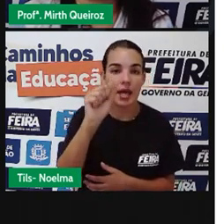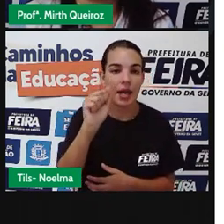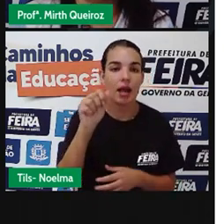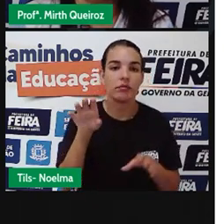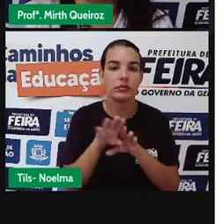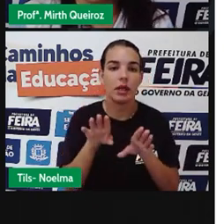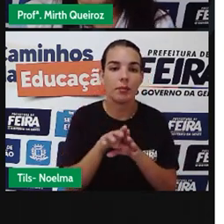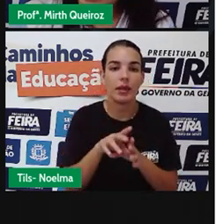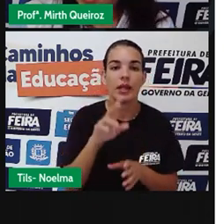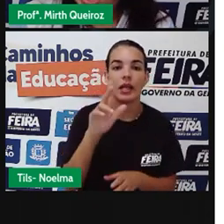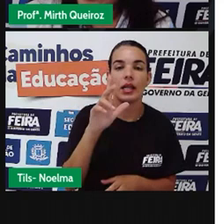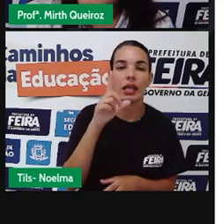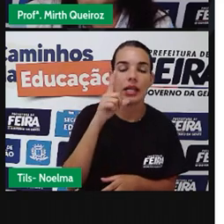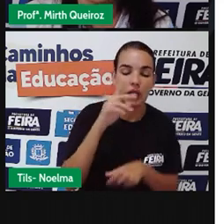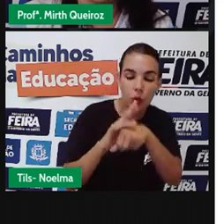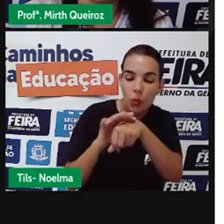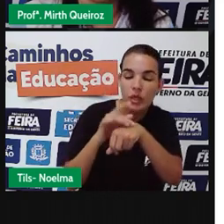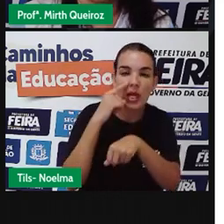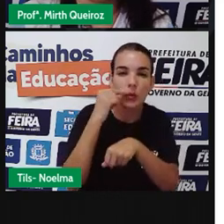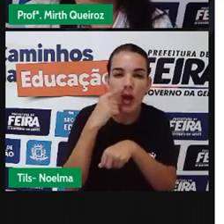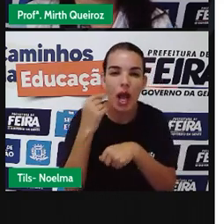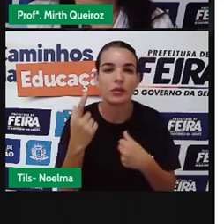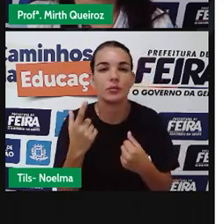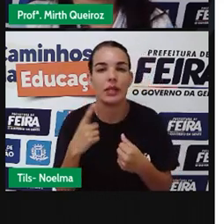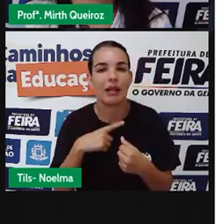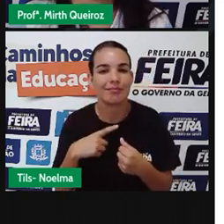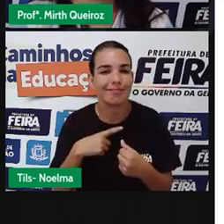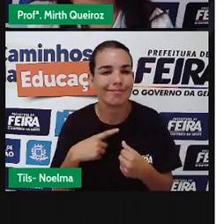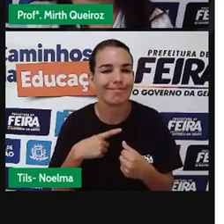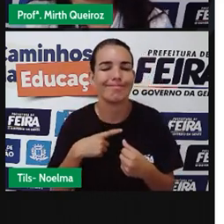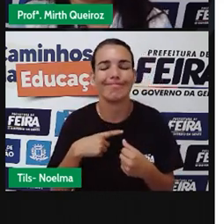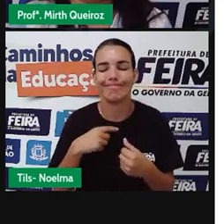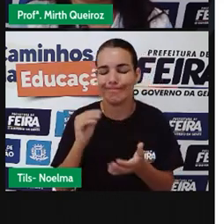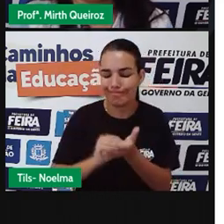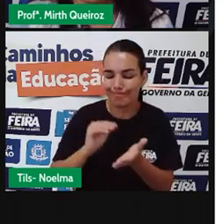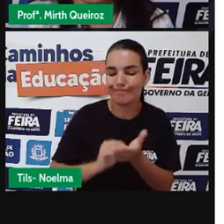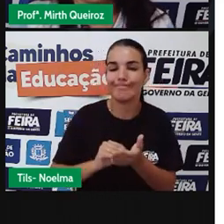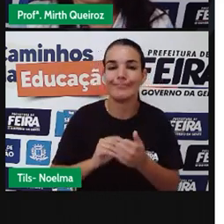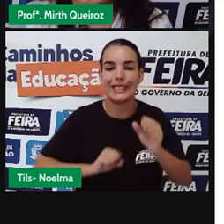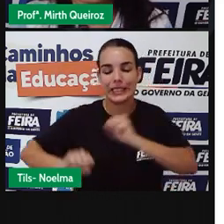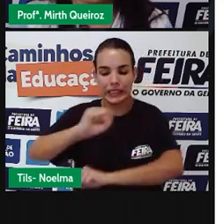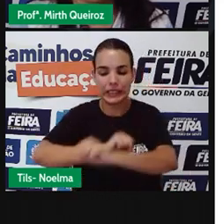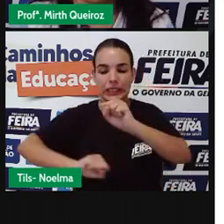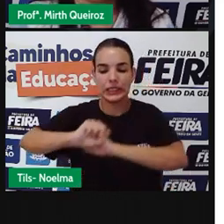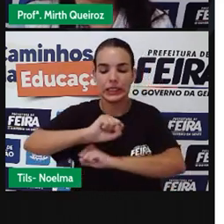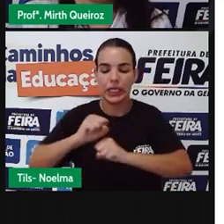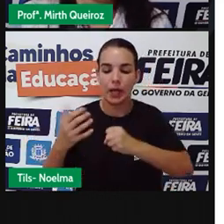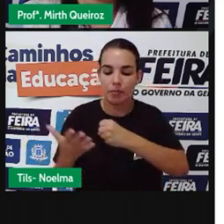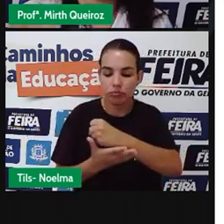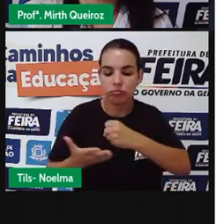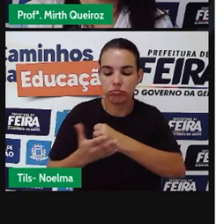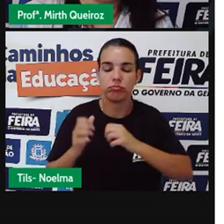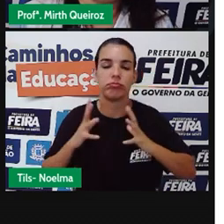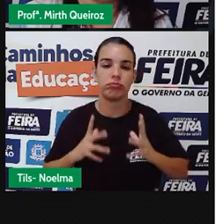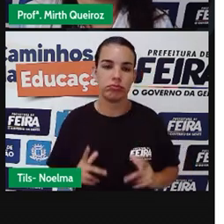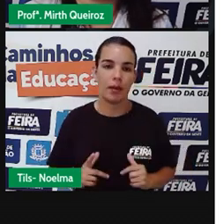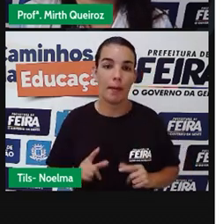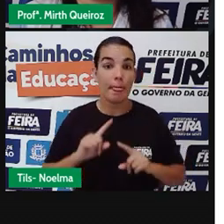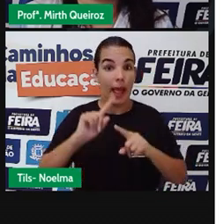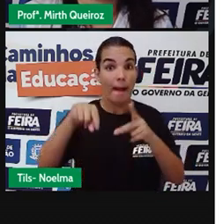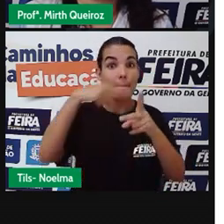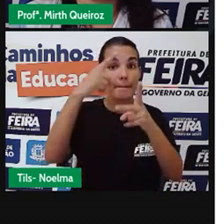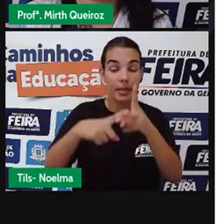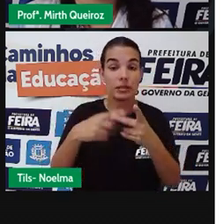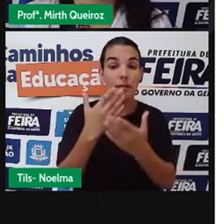hepatite A são doenças que são causadas pela falta de saneamento básico é